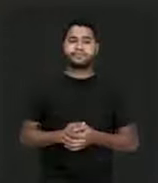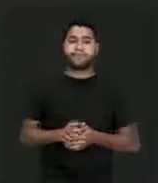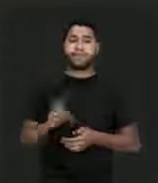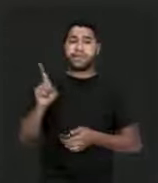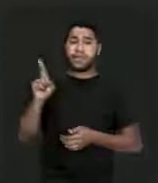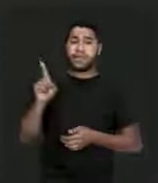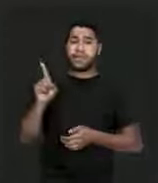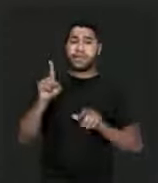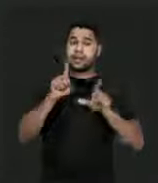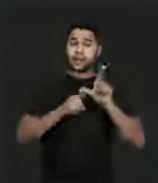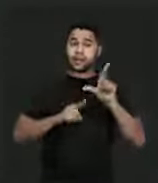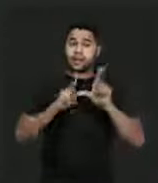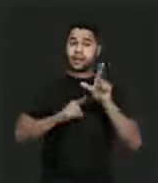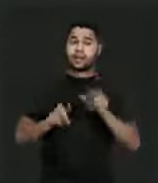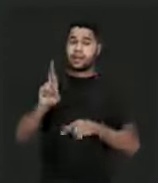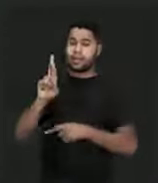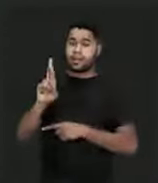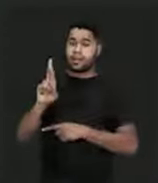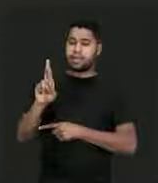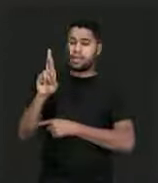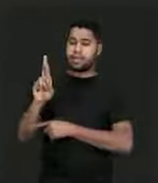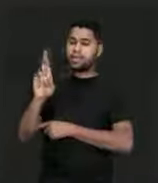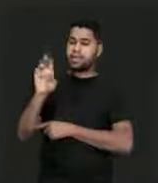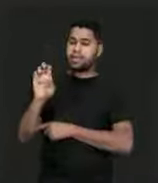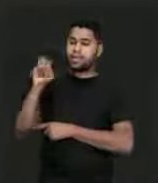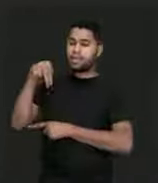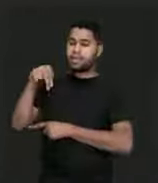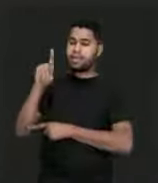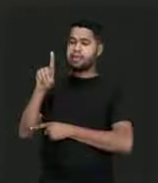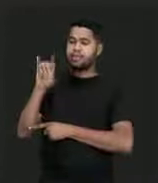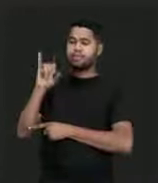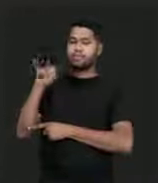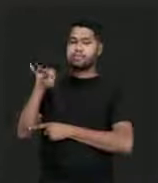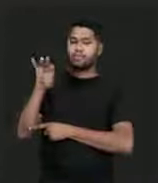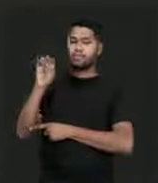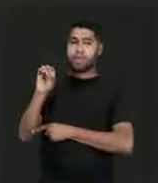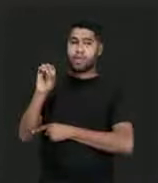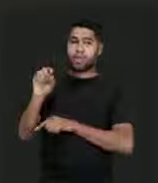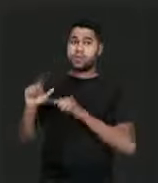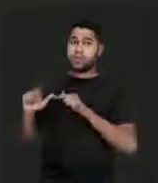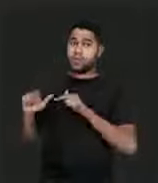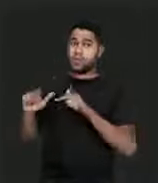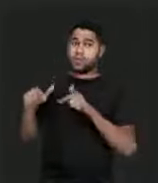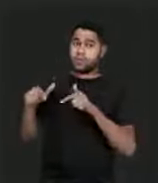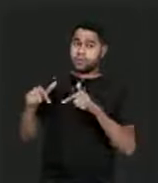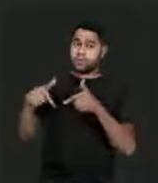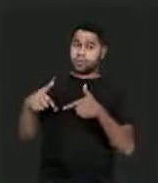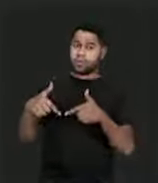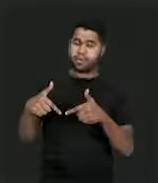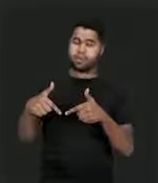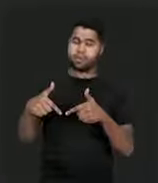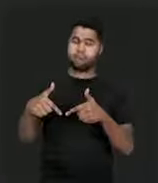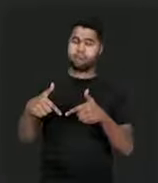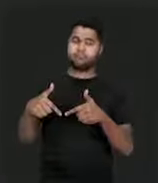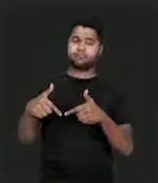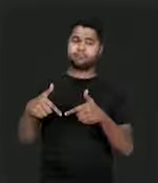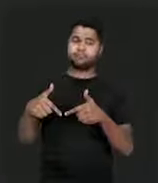letra R de rendimento é a razão entre o trabalho